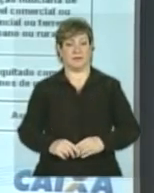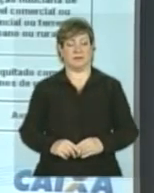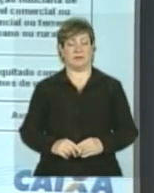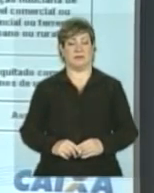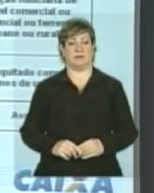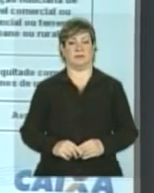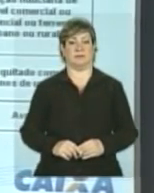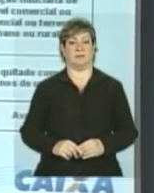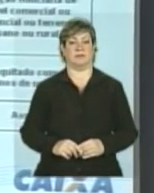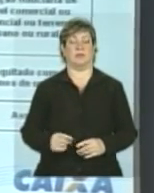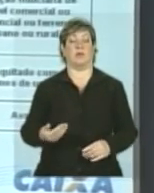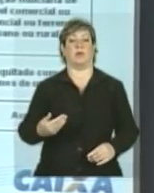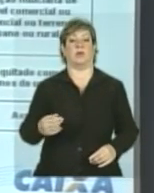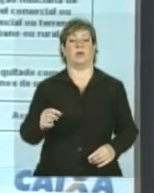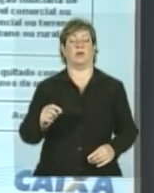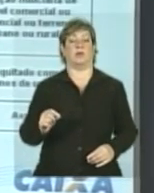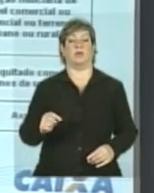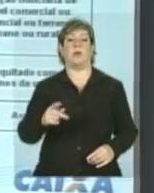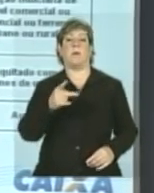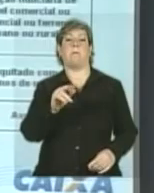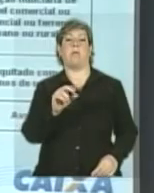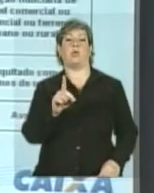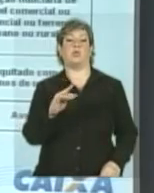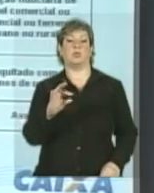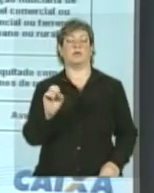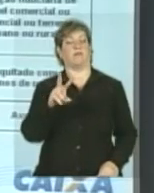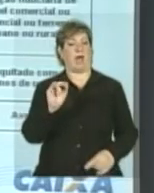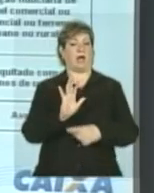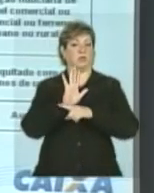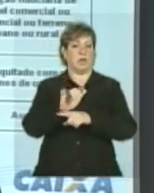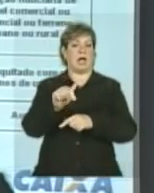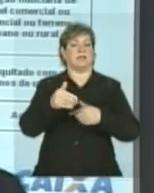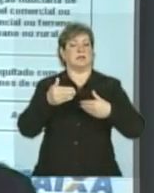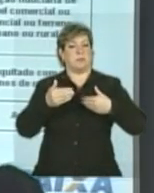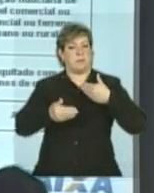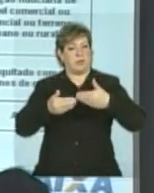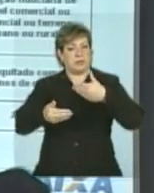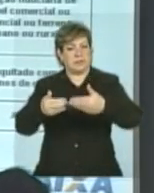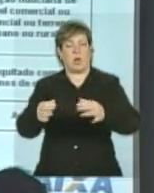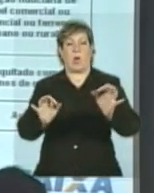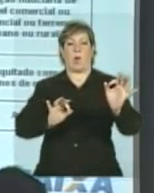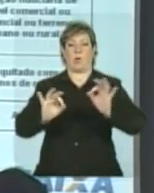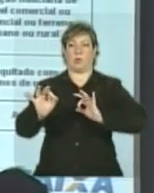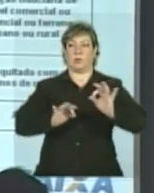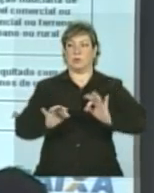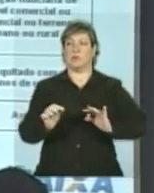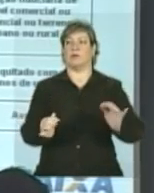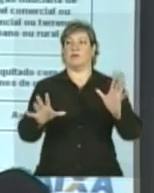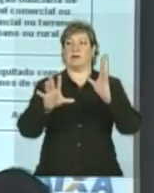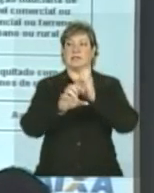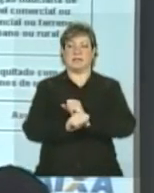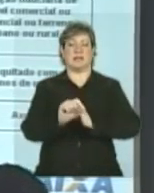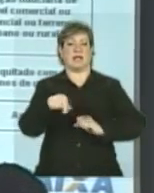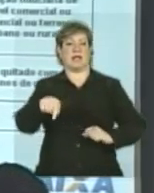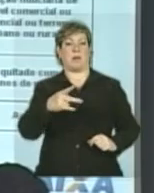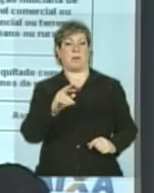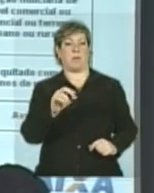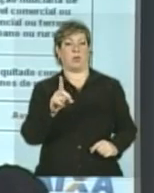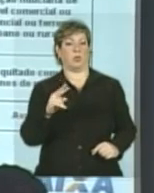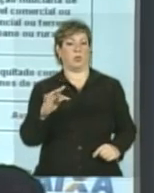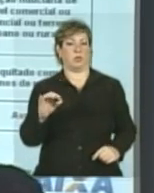uma noção de produtos que vão ajudar nesse processo de organização financeira, são produtos que alongam